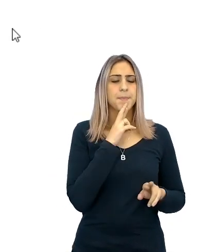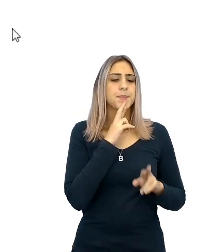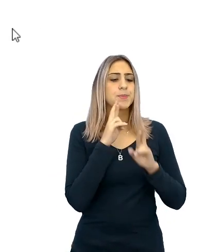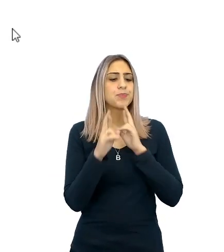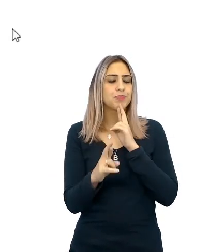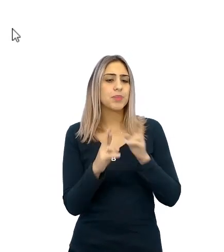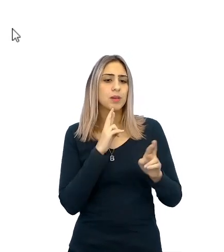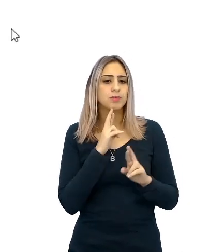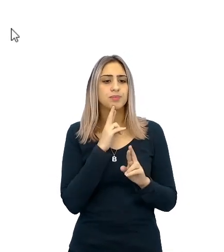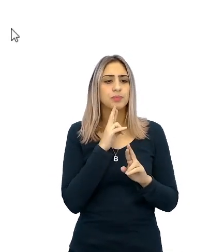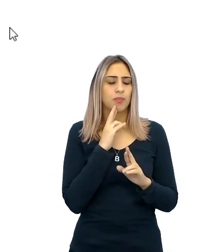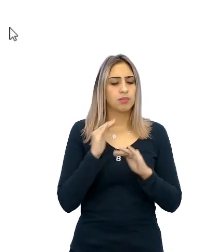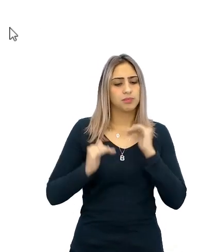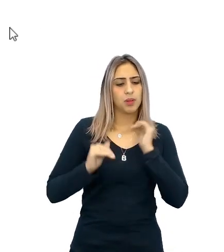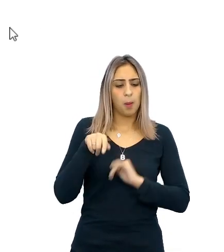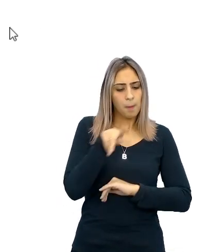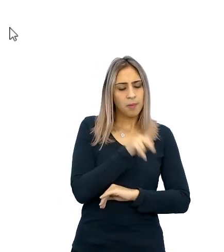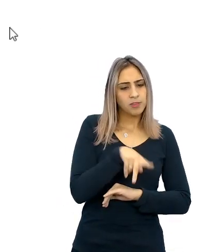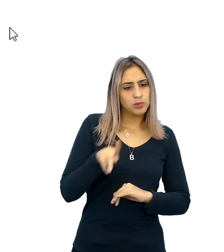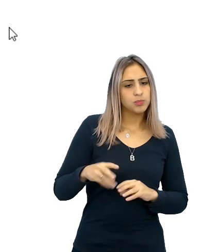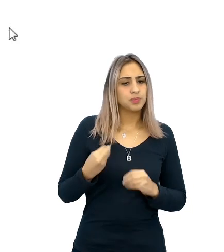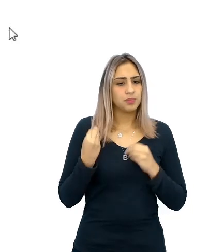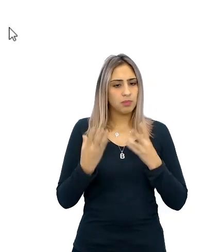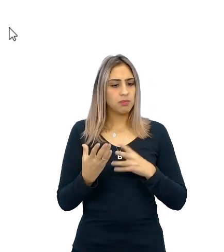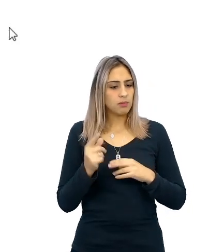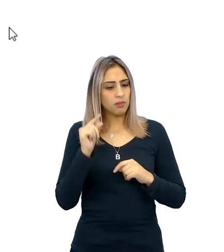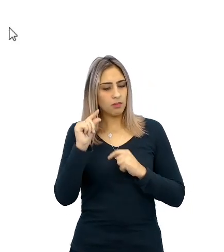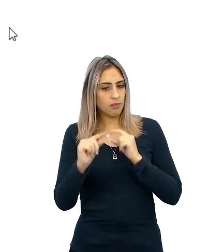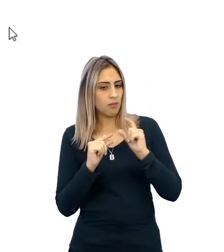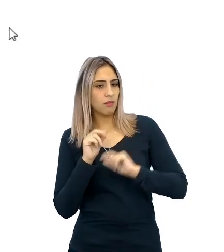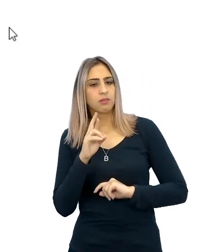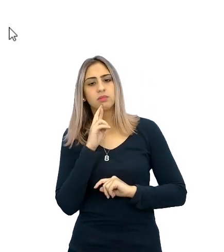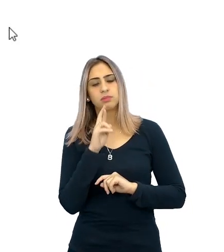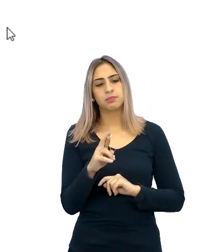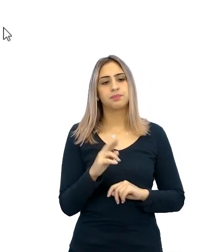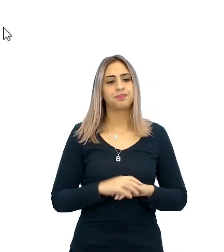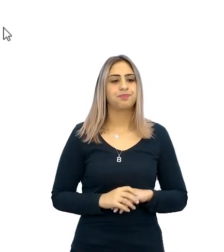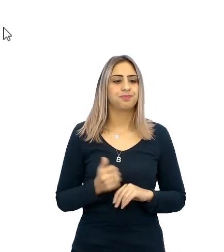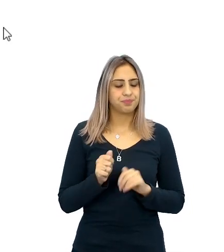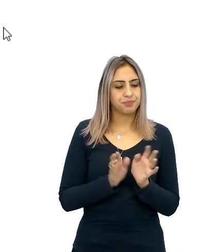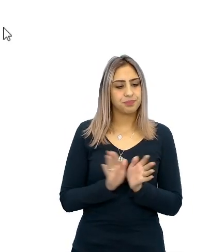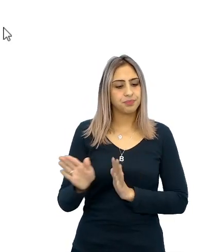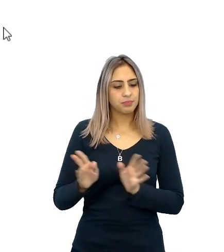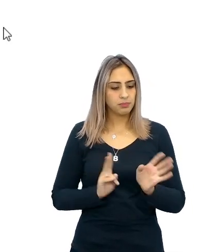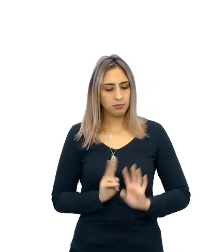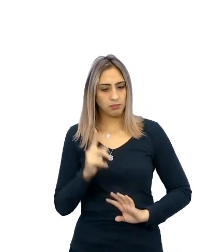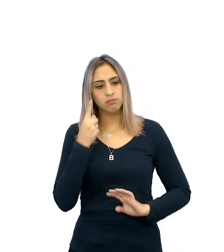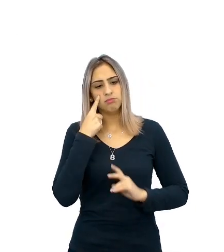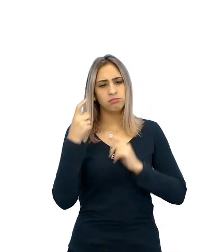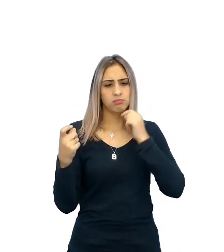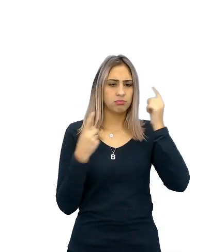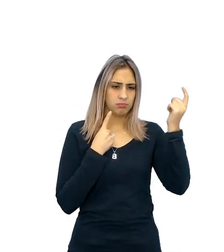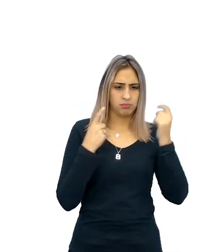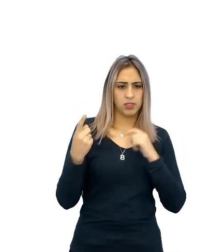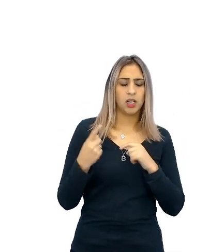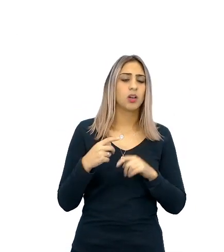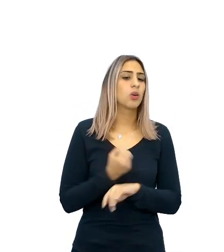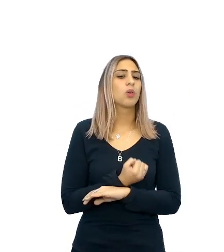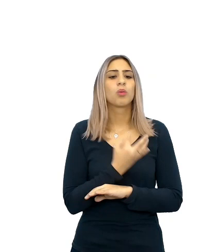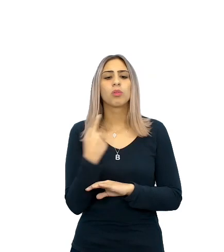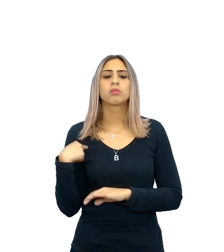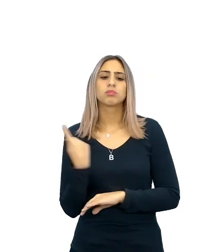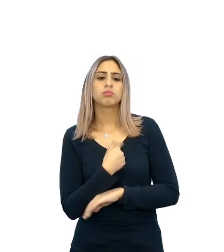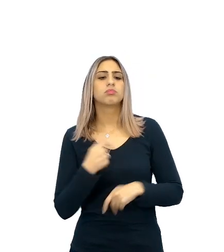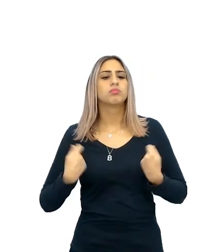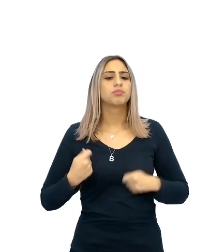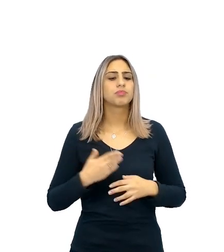resposta. Provavelmente, professores deram outras respostas, que estão direcionadas sempre nessa ideia de quanto nós